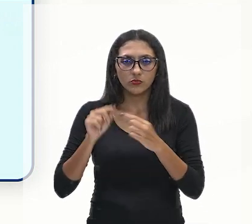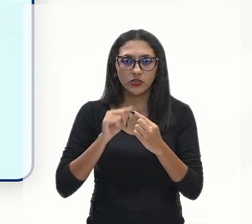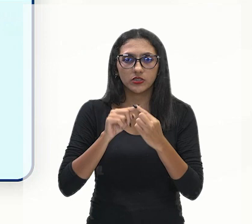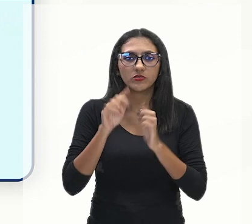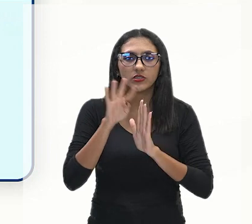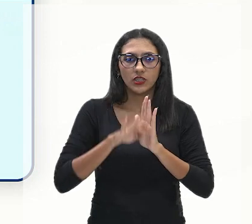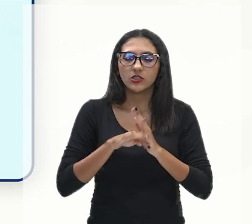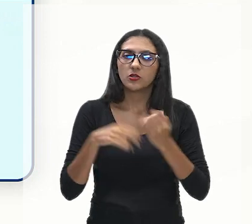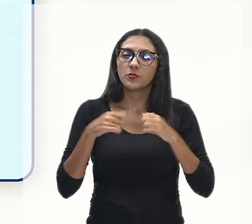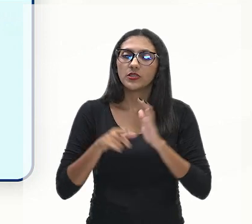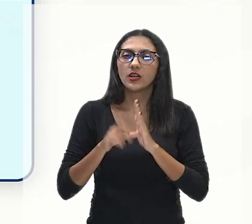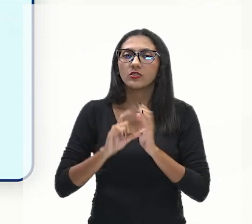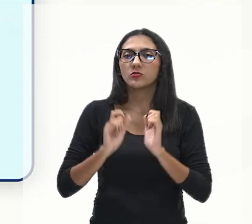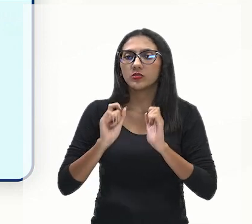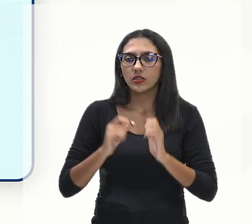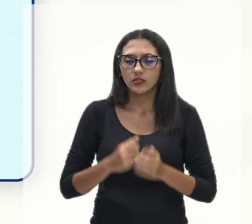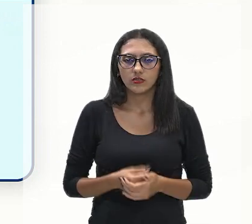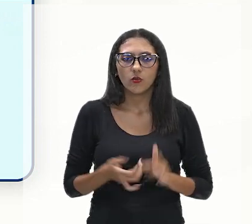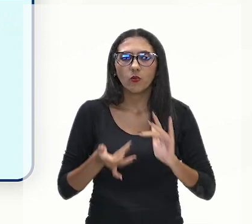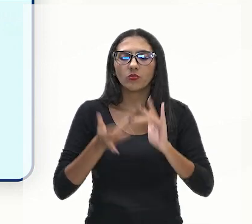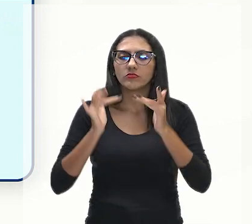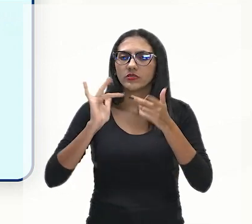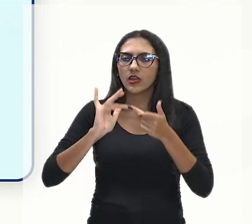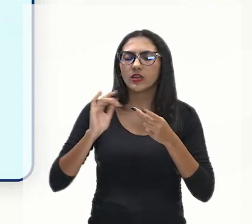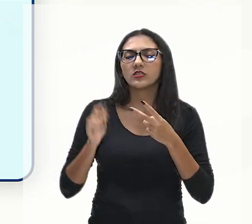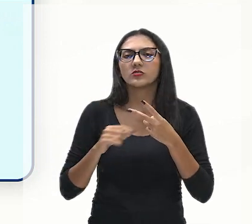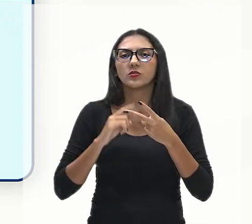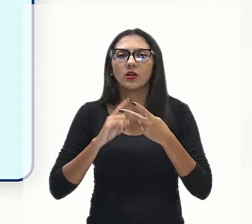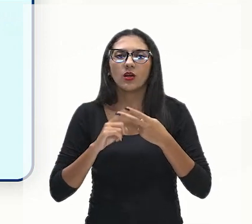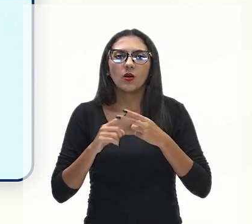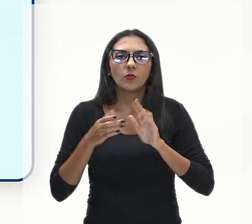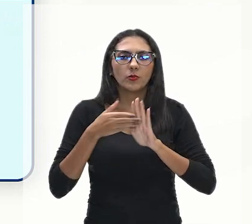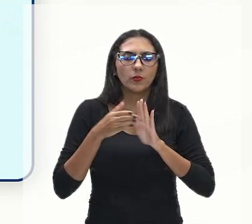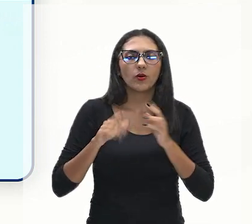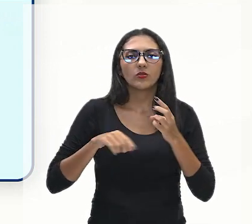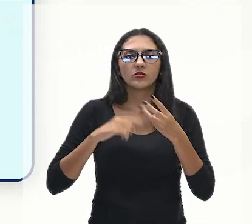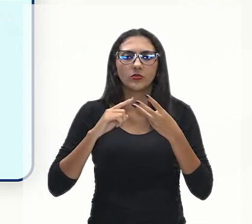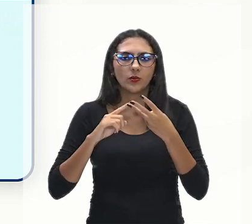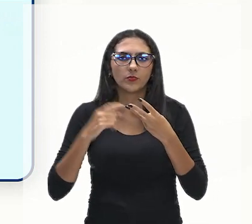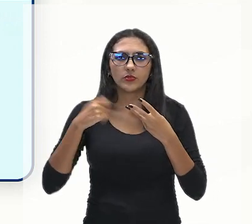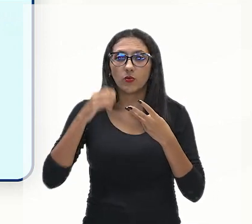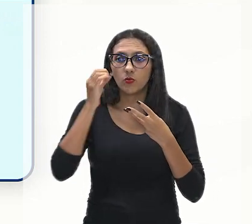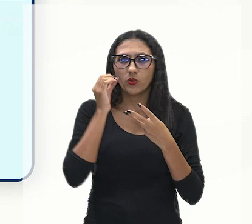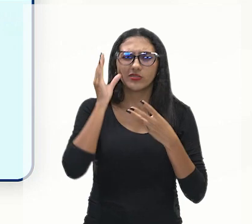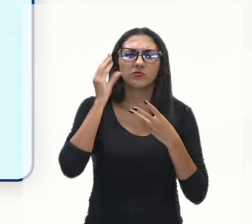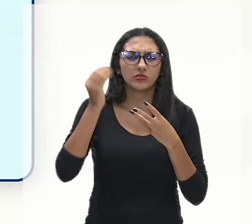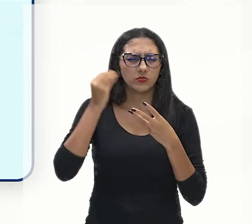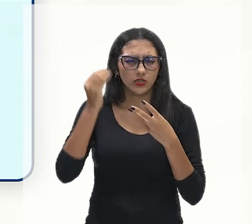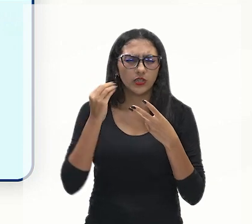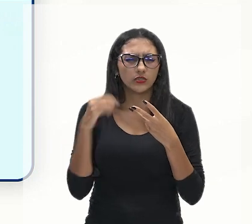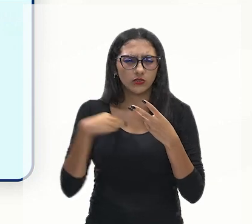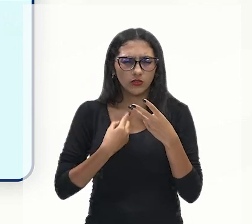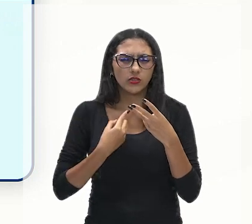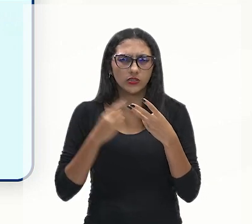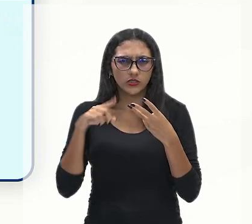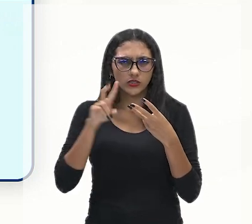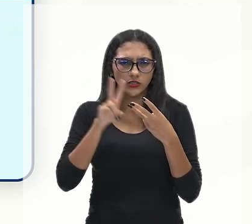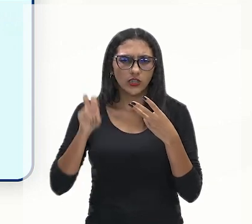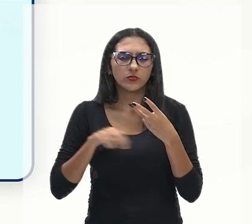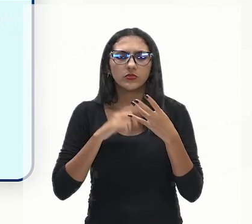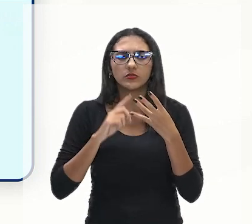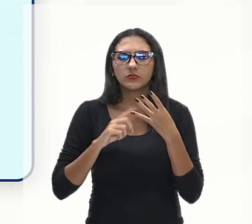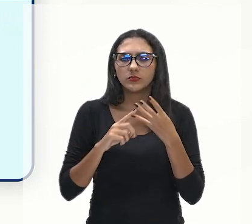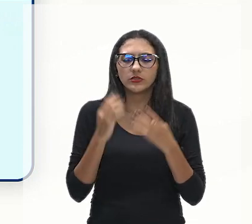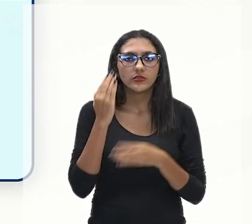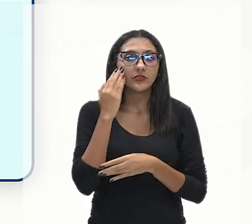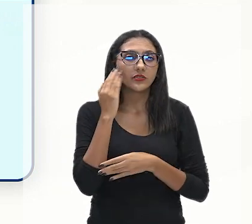contexto, o propósito, temos que usar o nosso conhecimento prévio e também entender sobre o público-alvo,